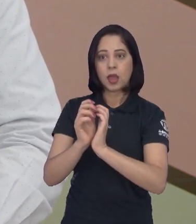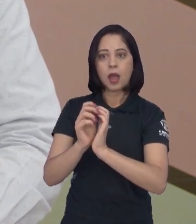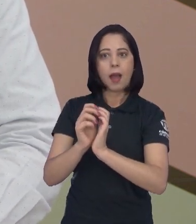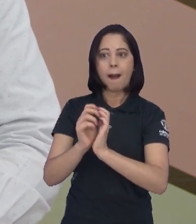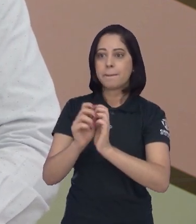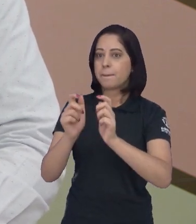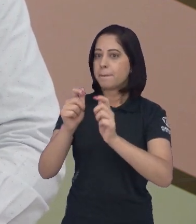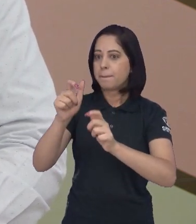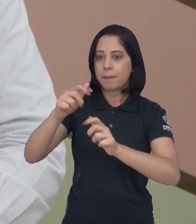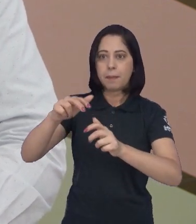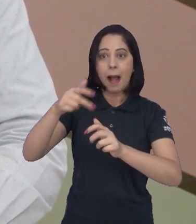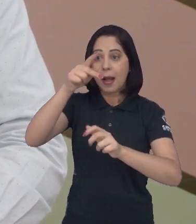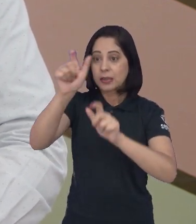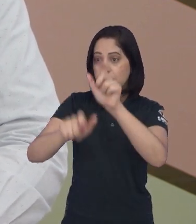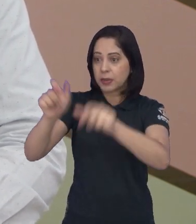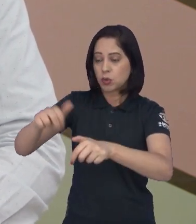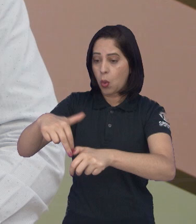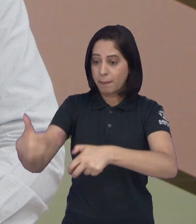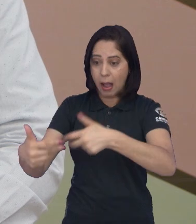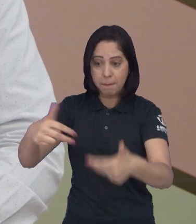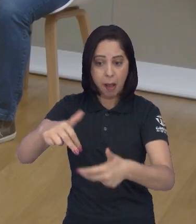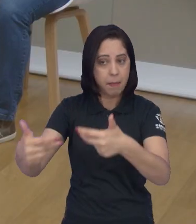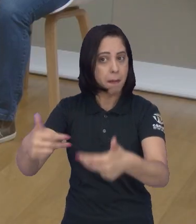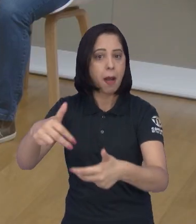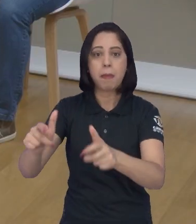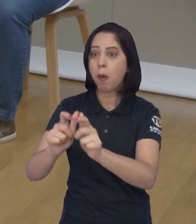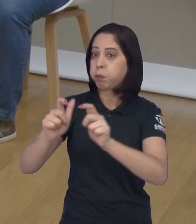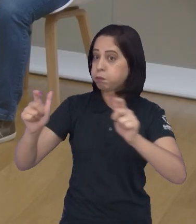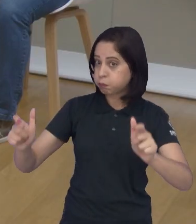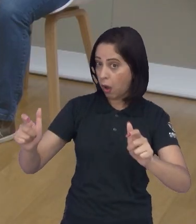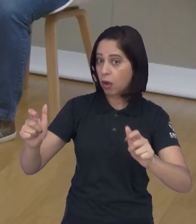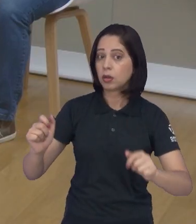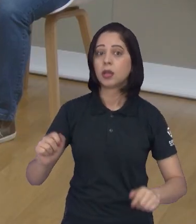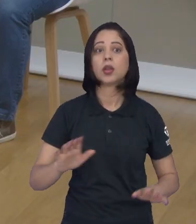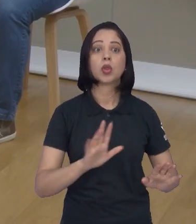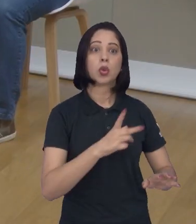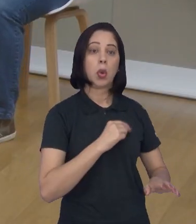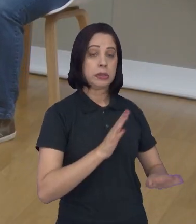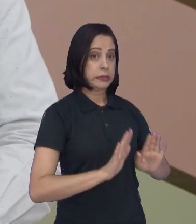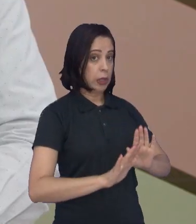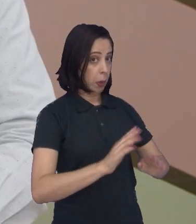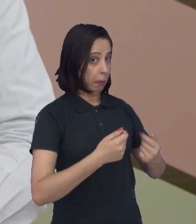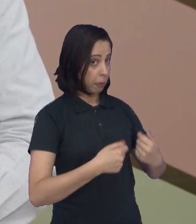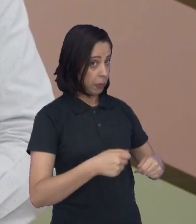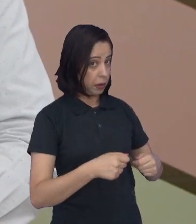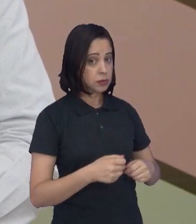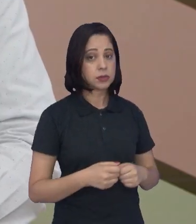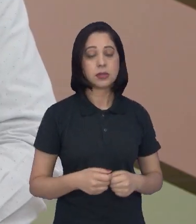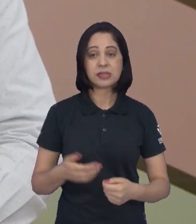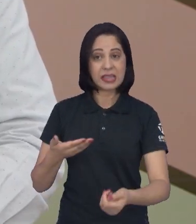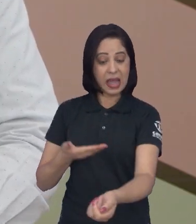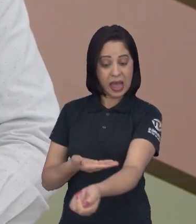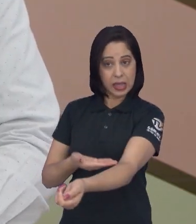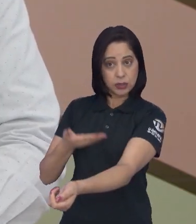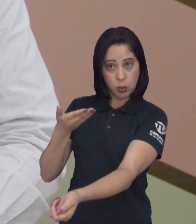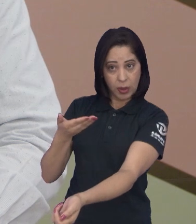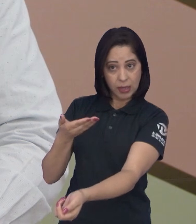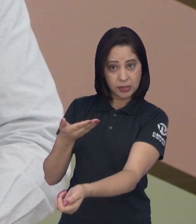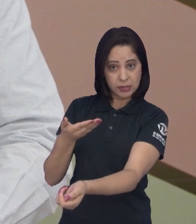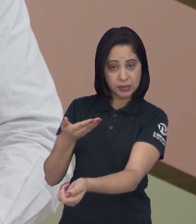matam no mundo e no Brasil nossa precisa tomar cuidado a hipertensão seria junto com o